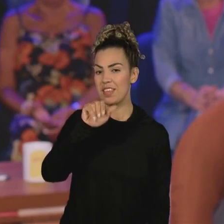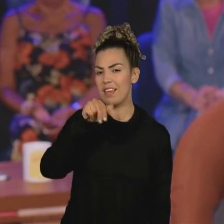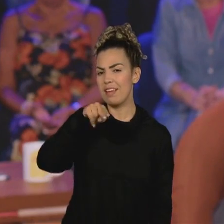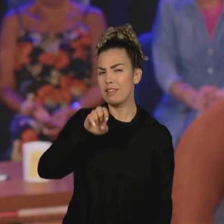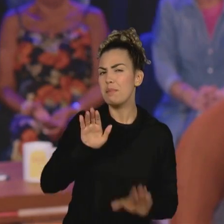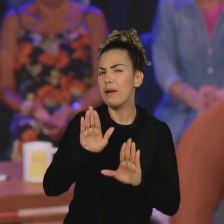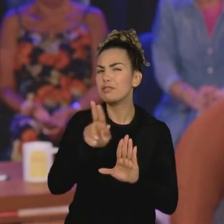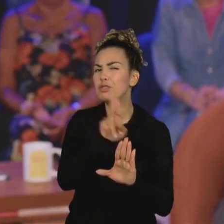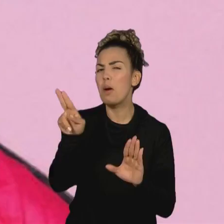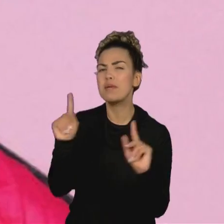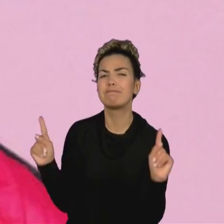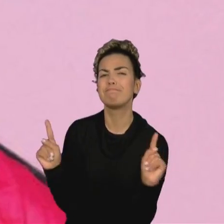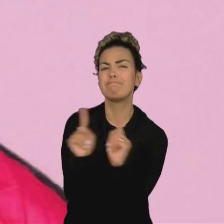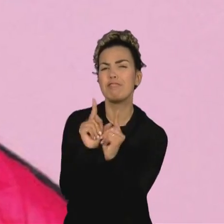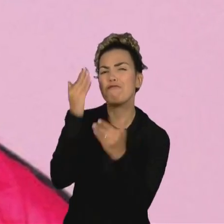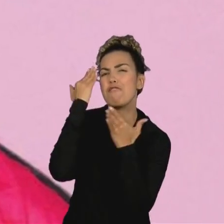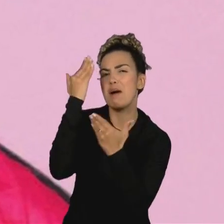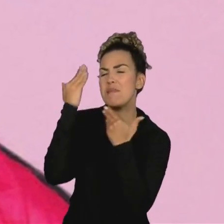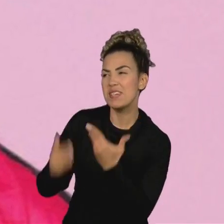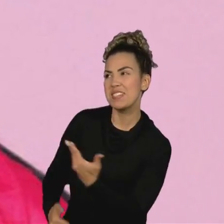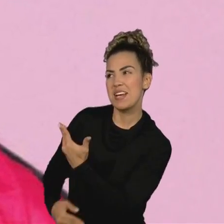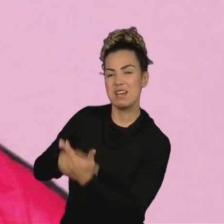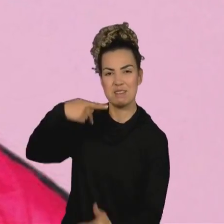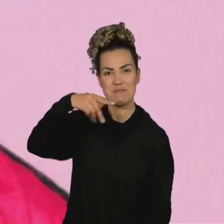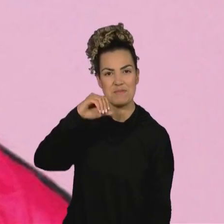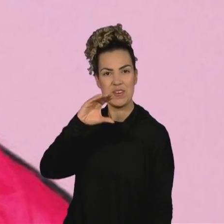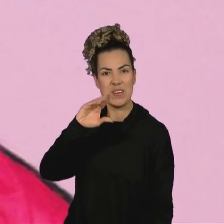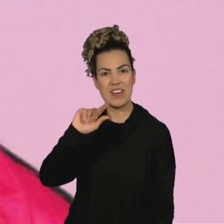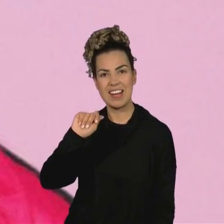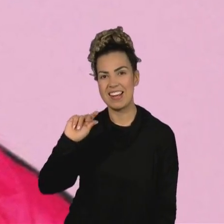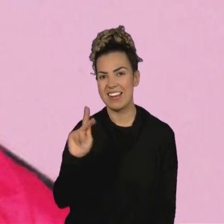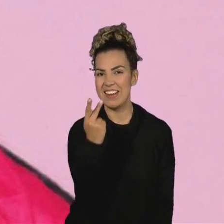amada e conhecida como Poca.